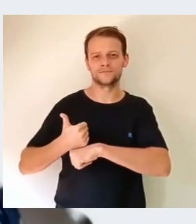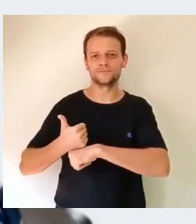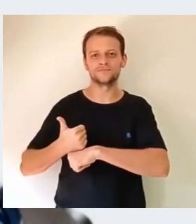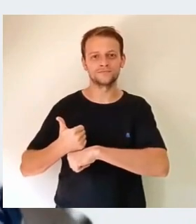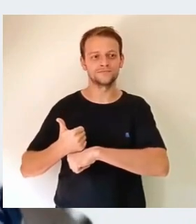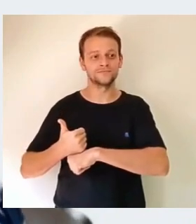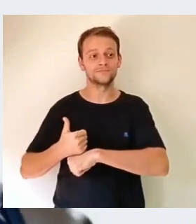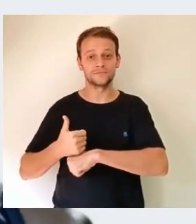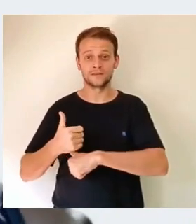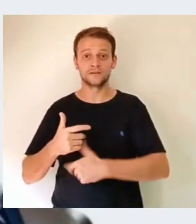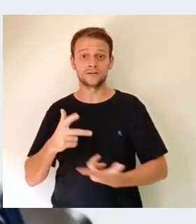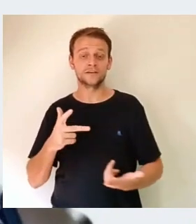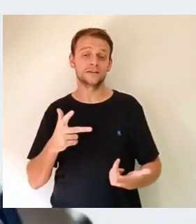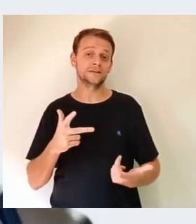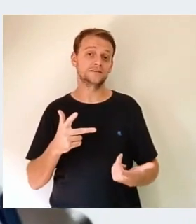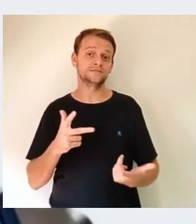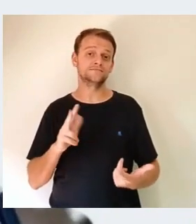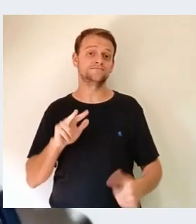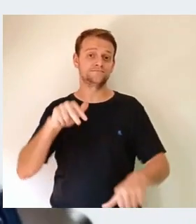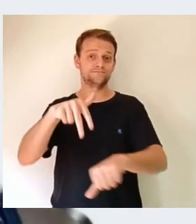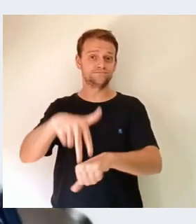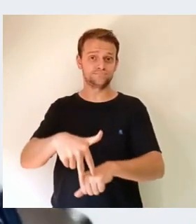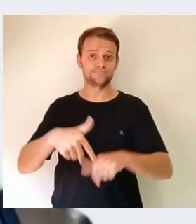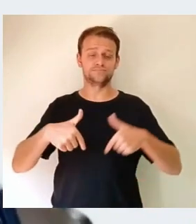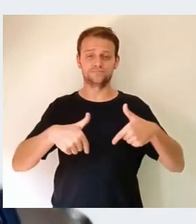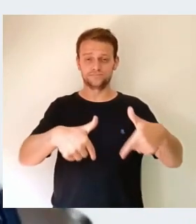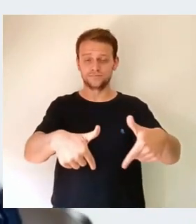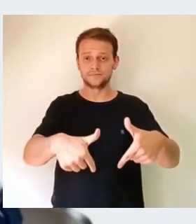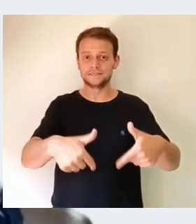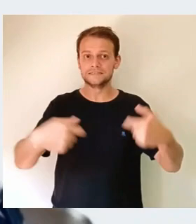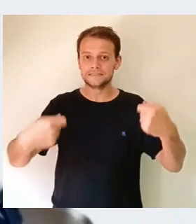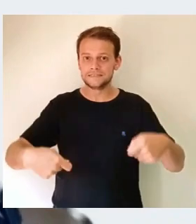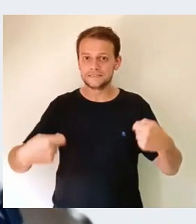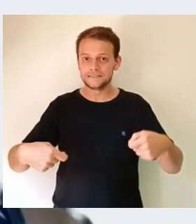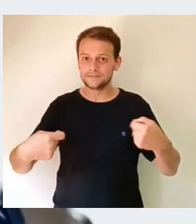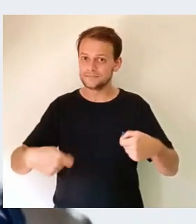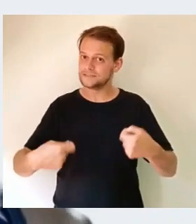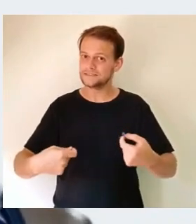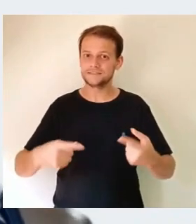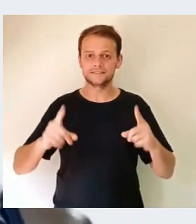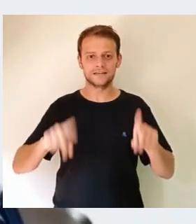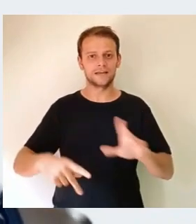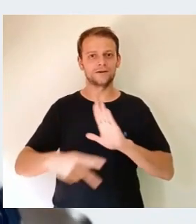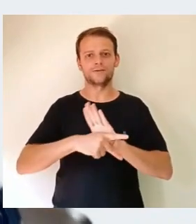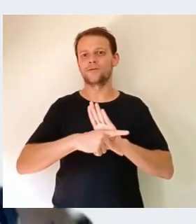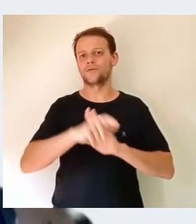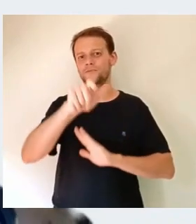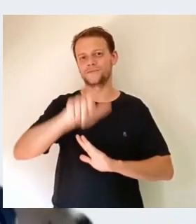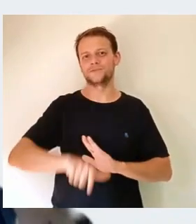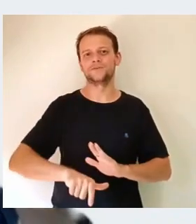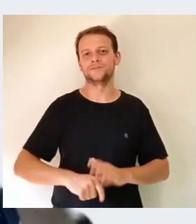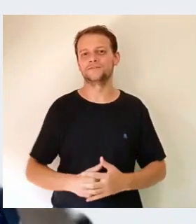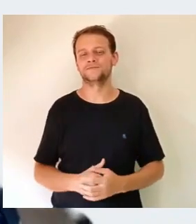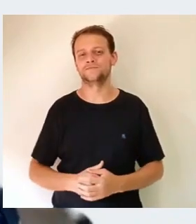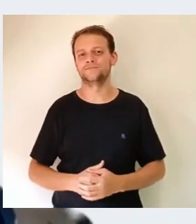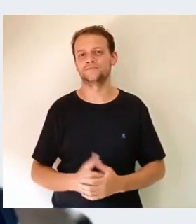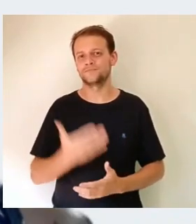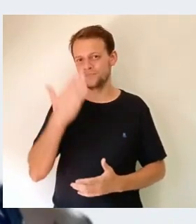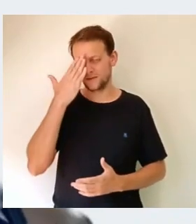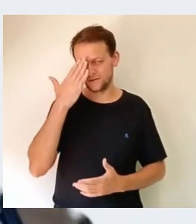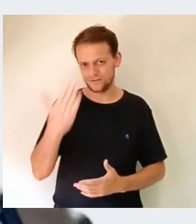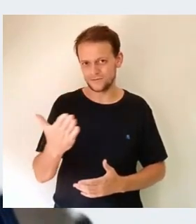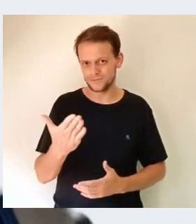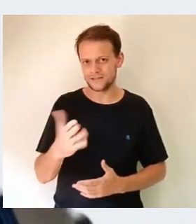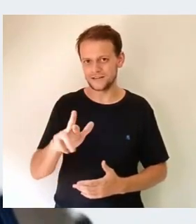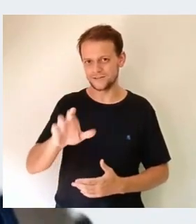profissional, o potencial e o talento, quem precisa deixar aflorar isso é a própria